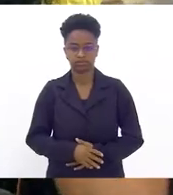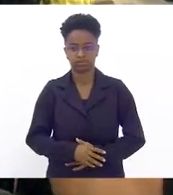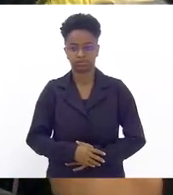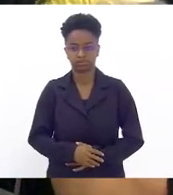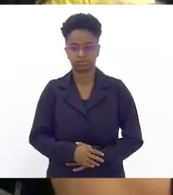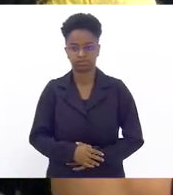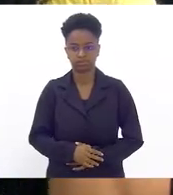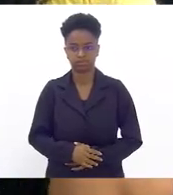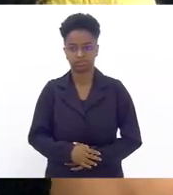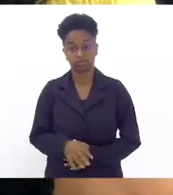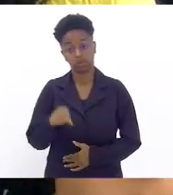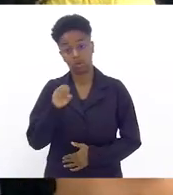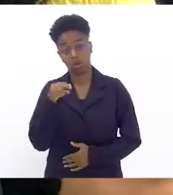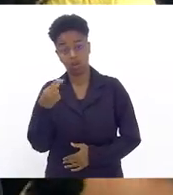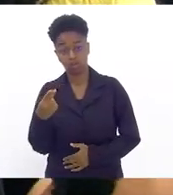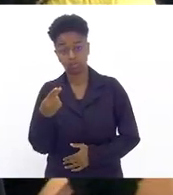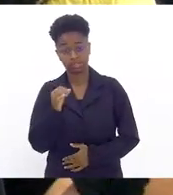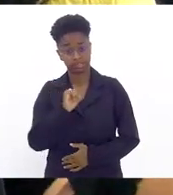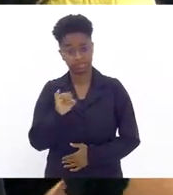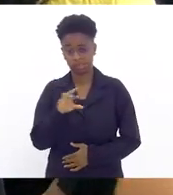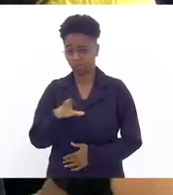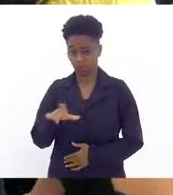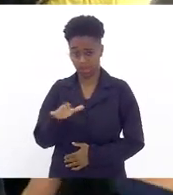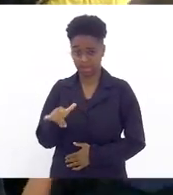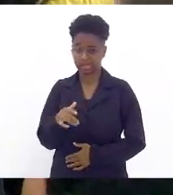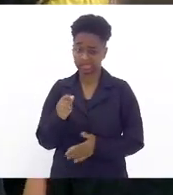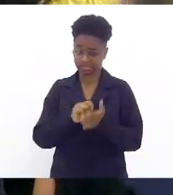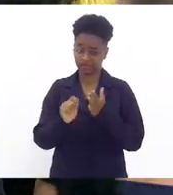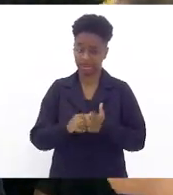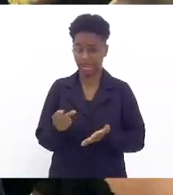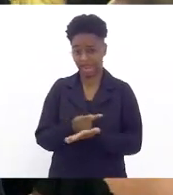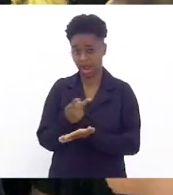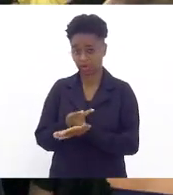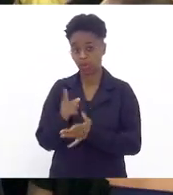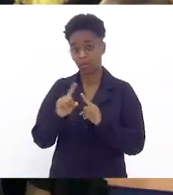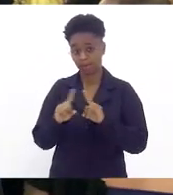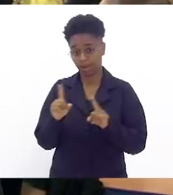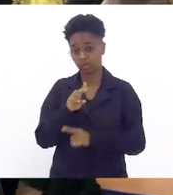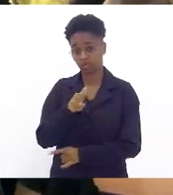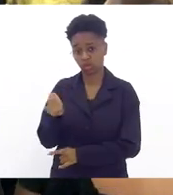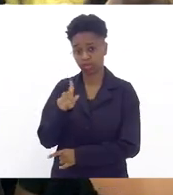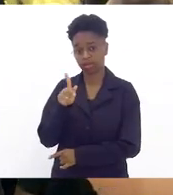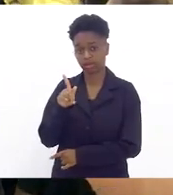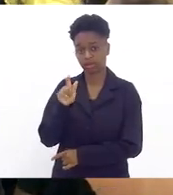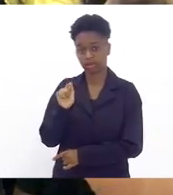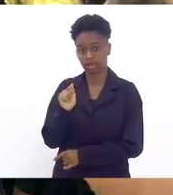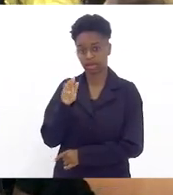ou então se ele não é do grêmio escrever errado aqui mas é o Gabriel Ibraim